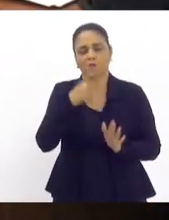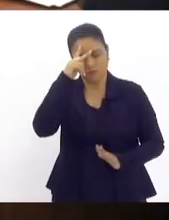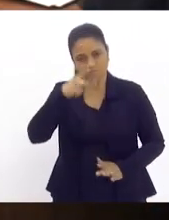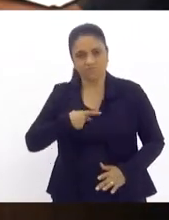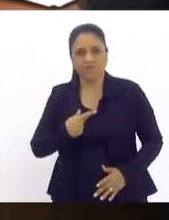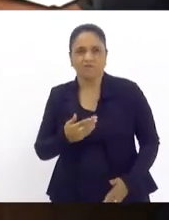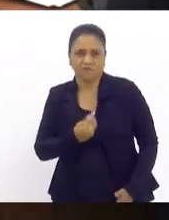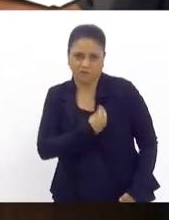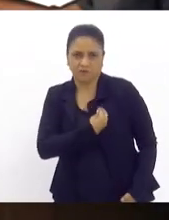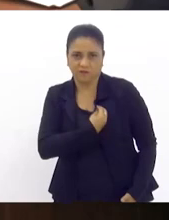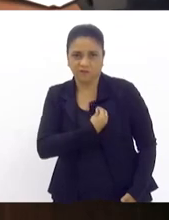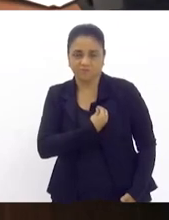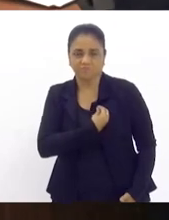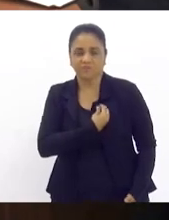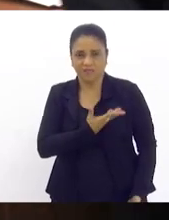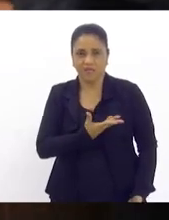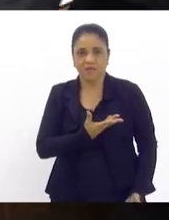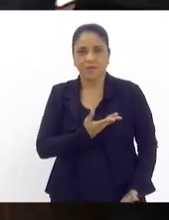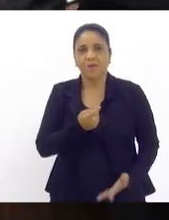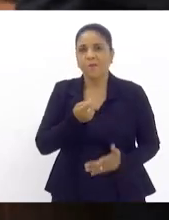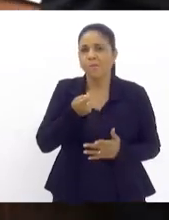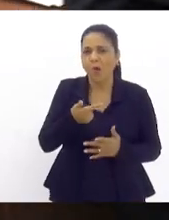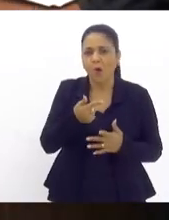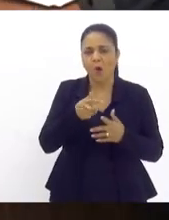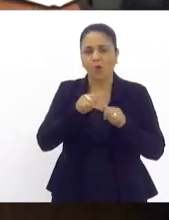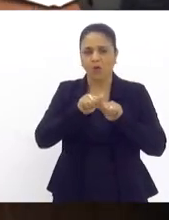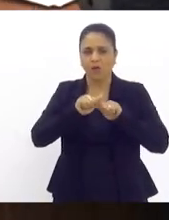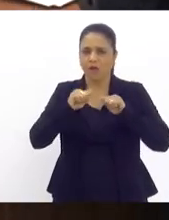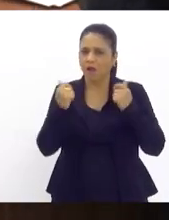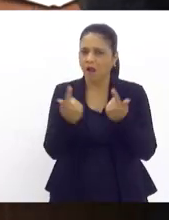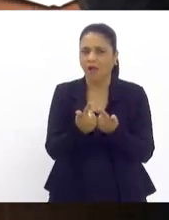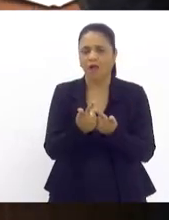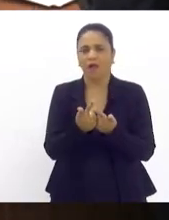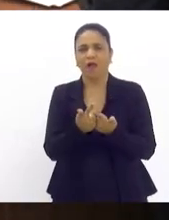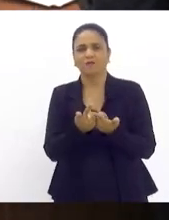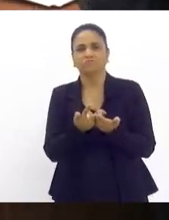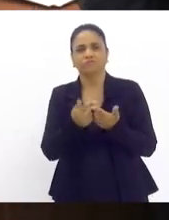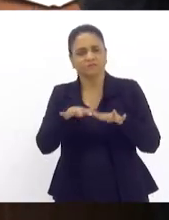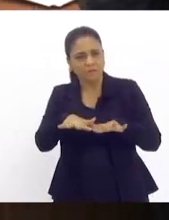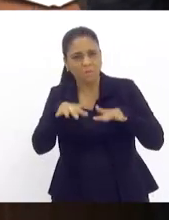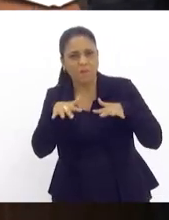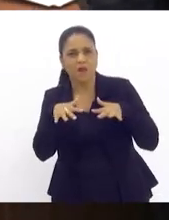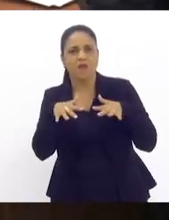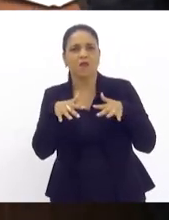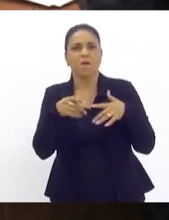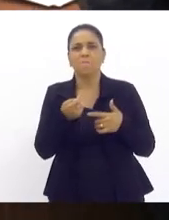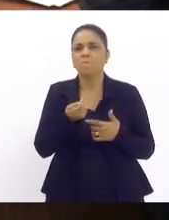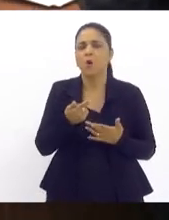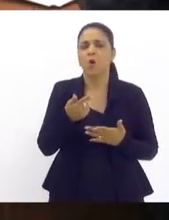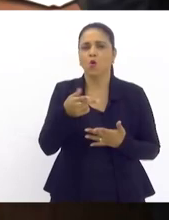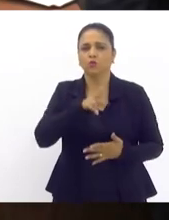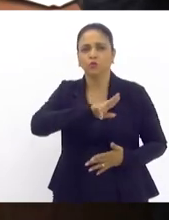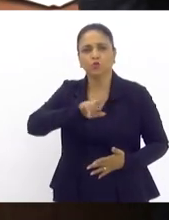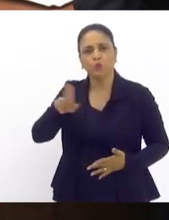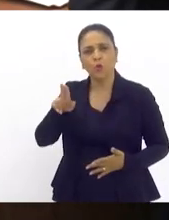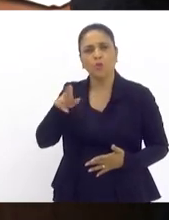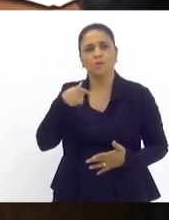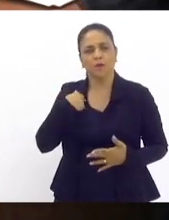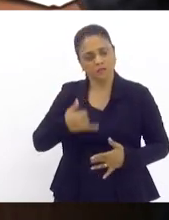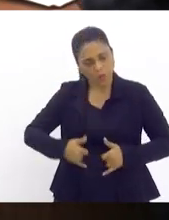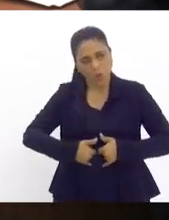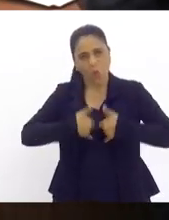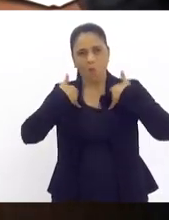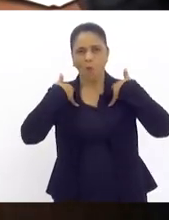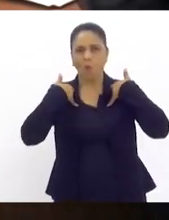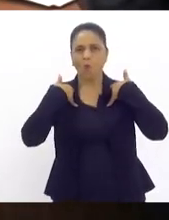Portanto, é até pouco que a Assembleia Legislativa está fazendo pelo nome dela, mas com muito orgulho aqui do nosso mandato. Mais uma vez, eu